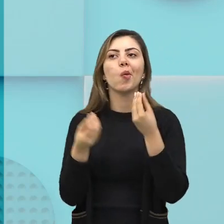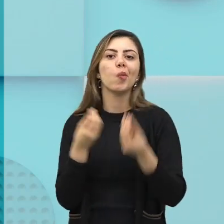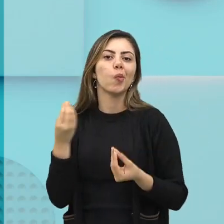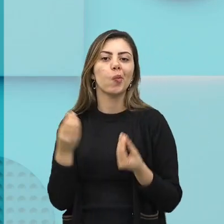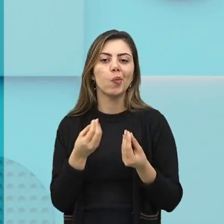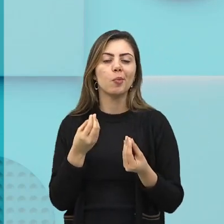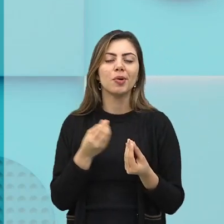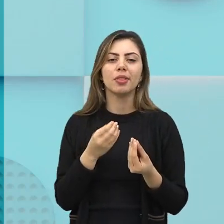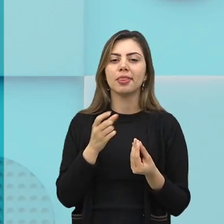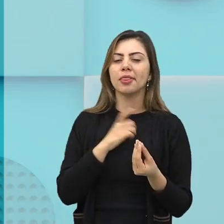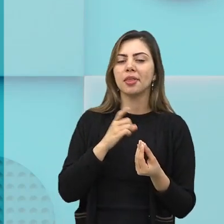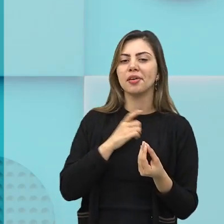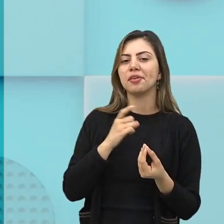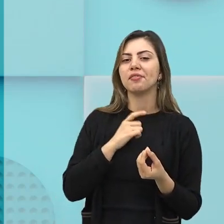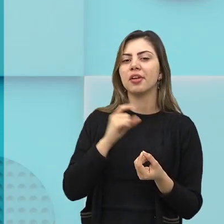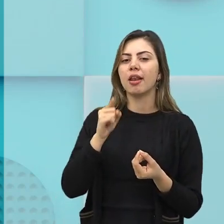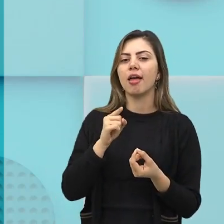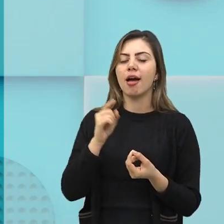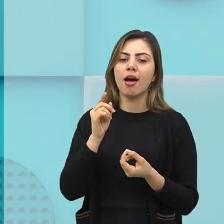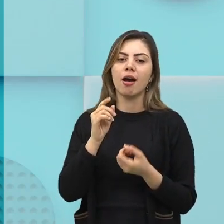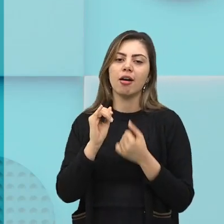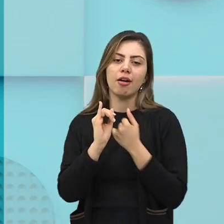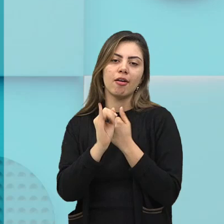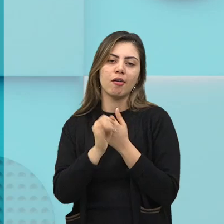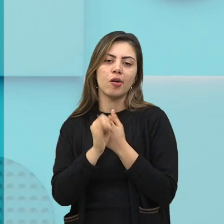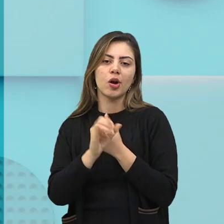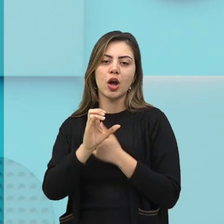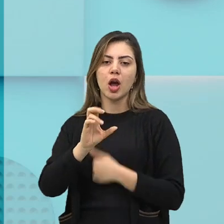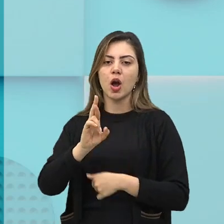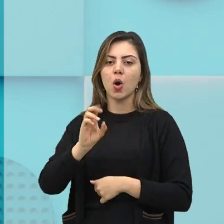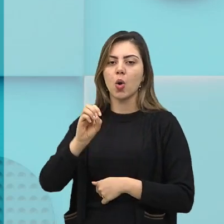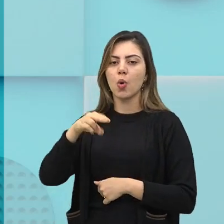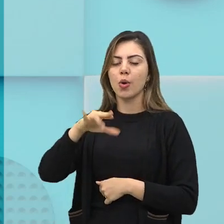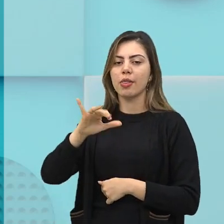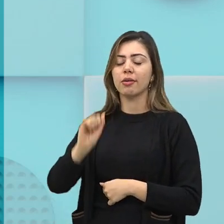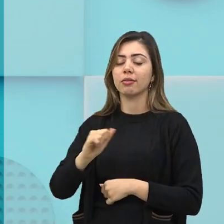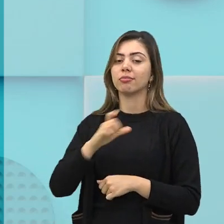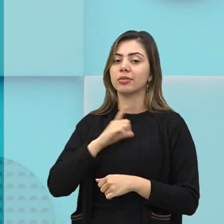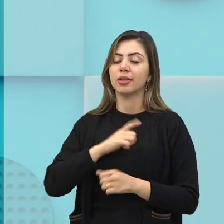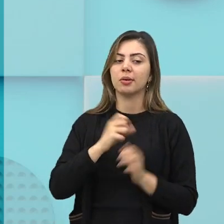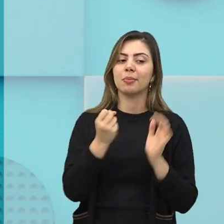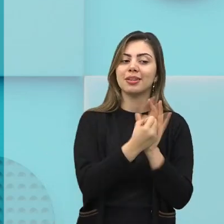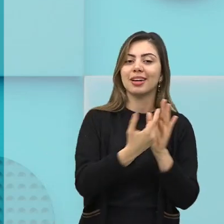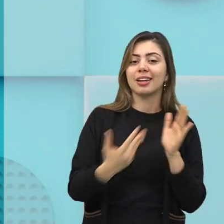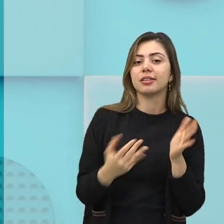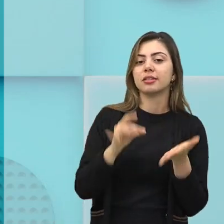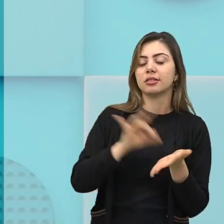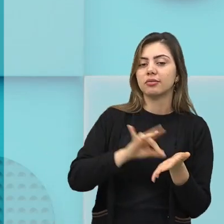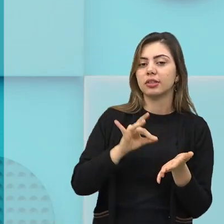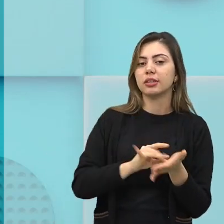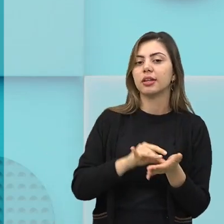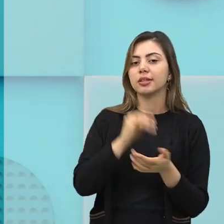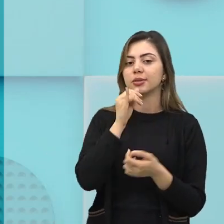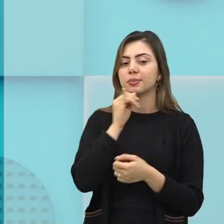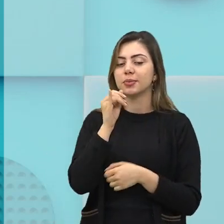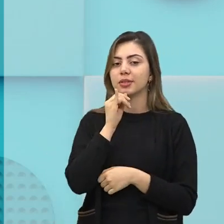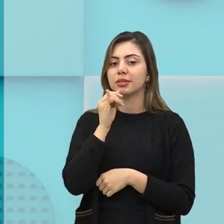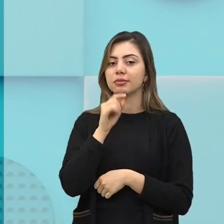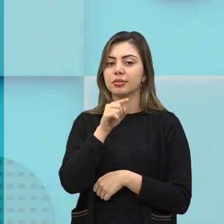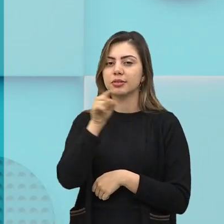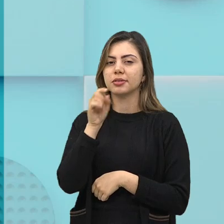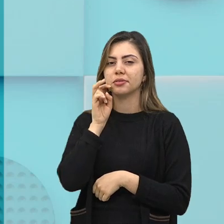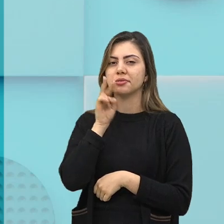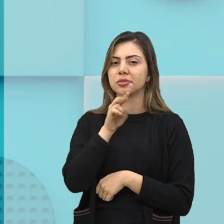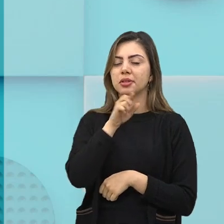sobre como funciona uma crônica. Então nós temos alguns elementos reais, por exemplo, aí no nosso